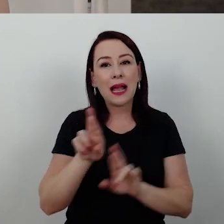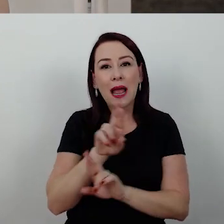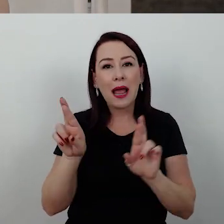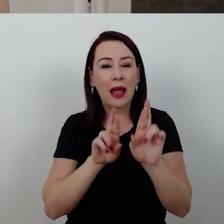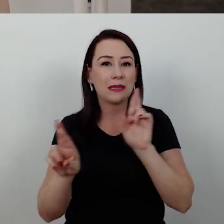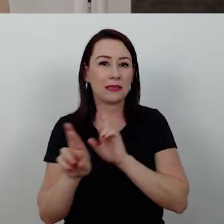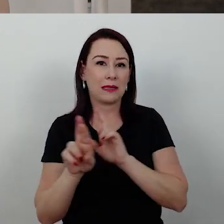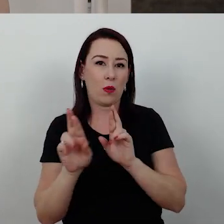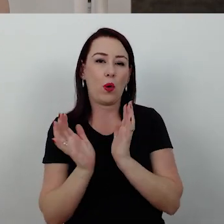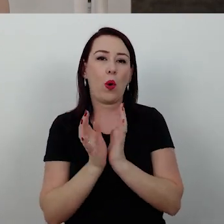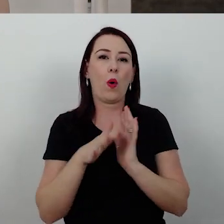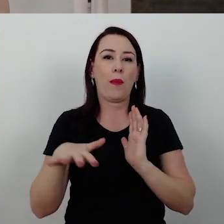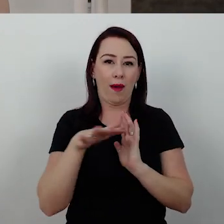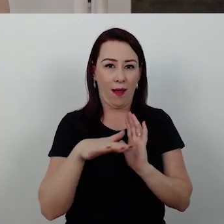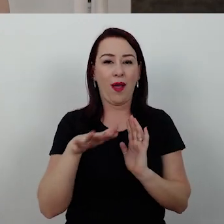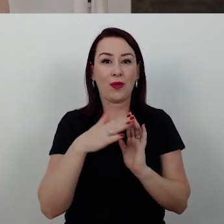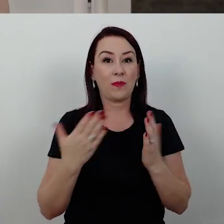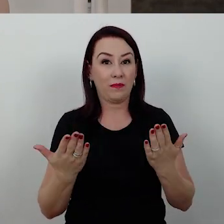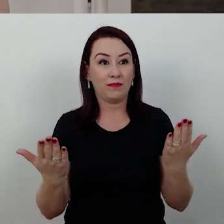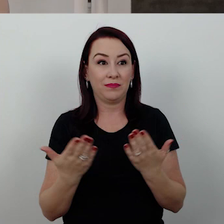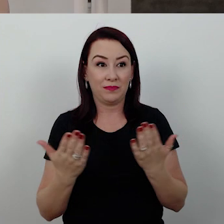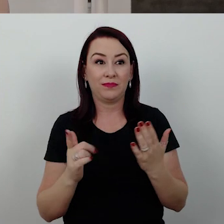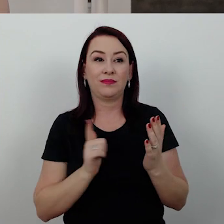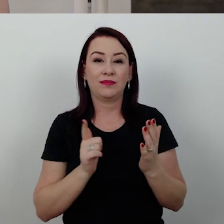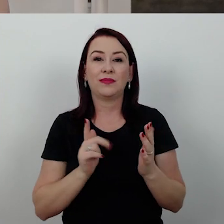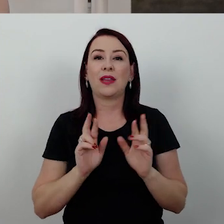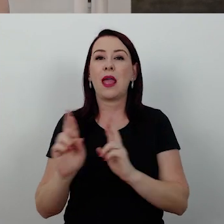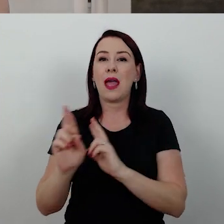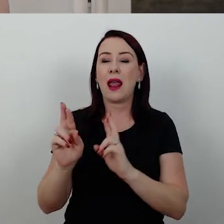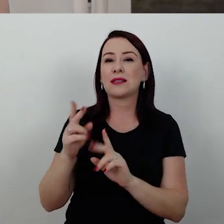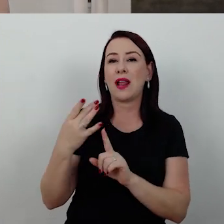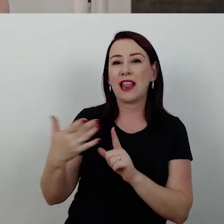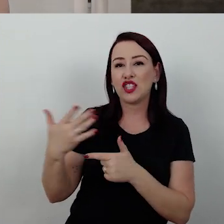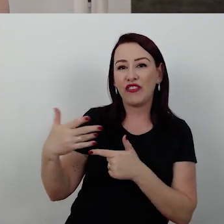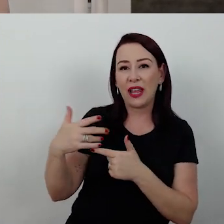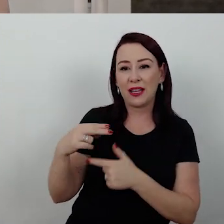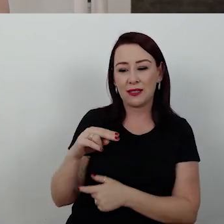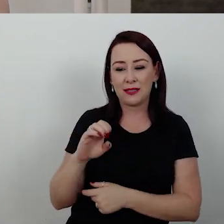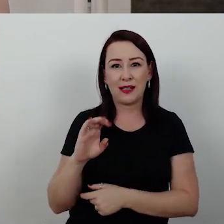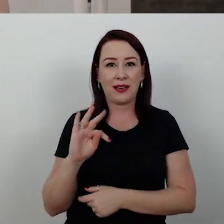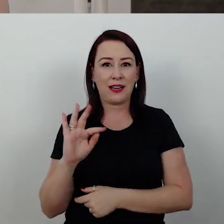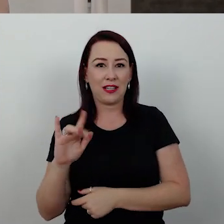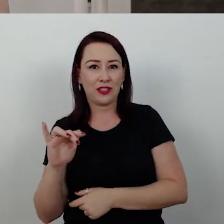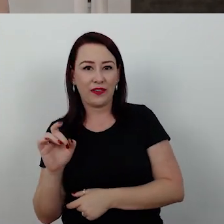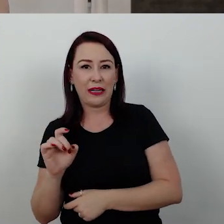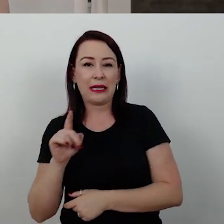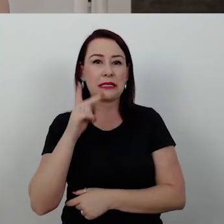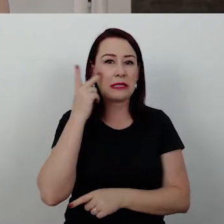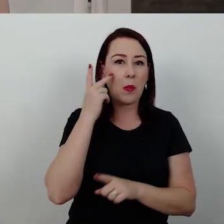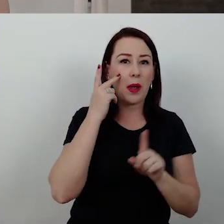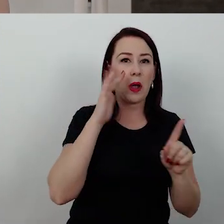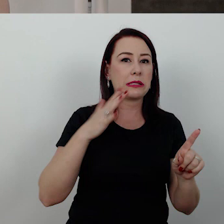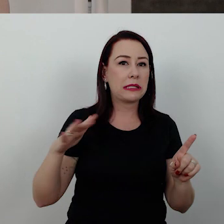interlocução com o mercado. Então, a gente tem uma parceria com Netflix, com produtoras de São Paulo, de Santos, do